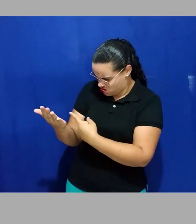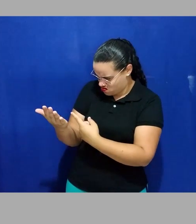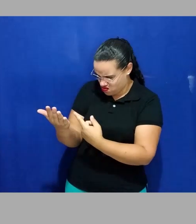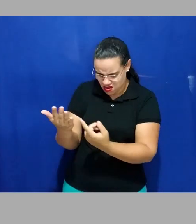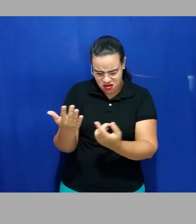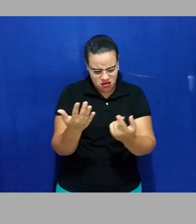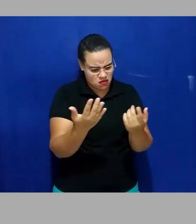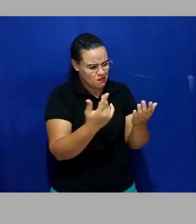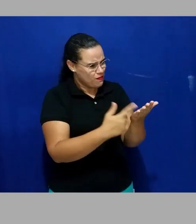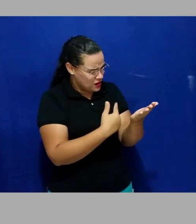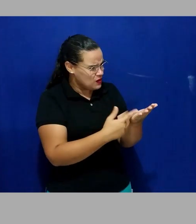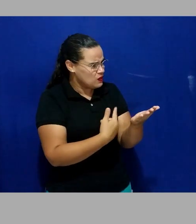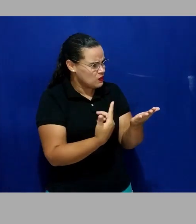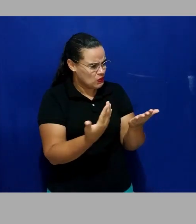meu branco,